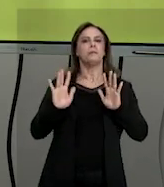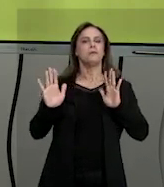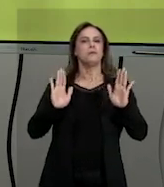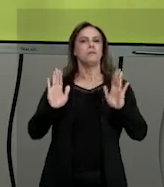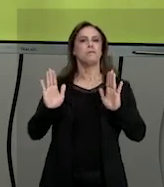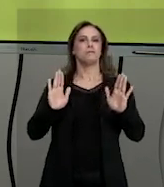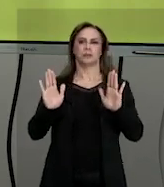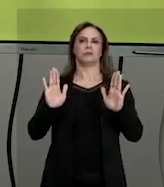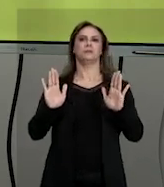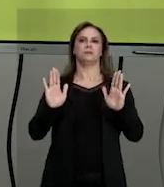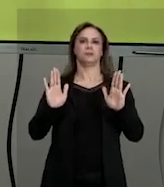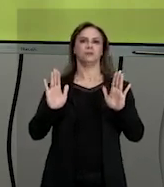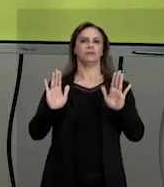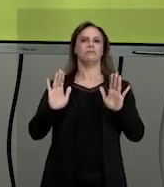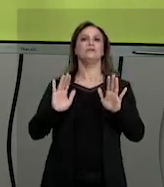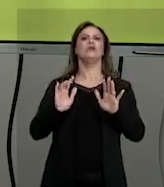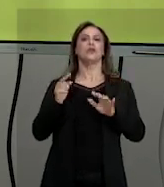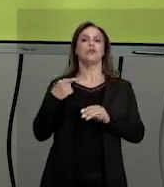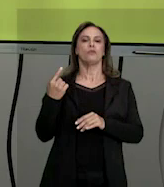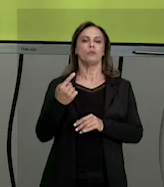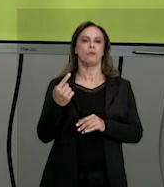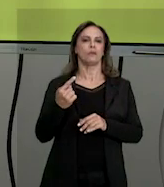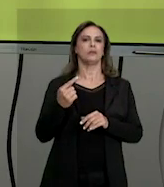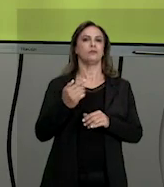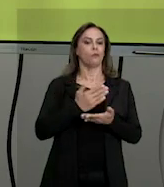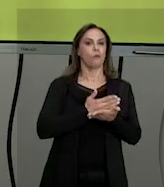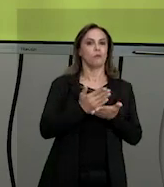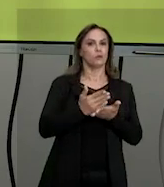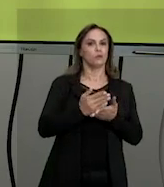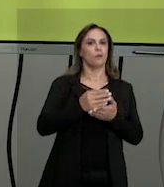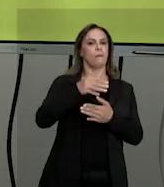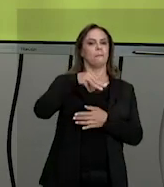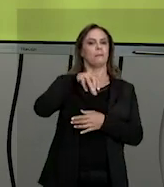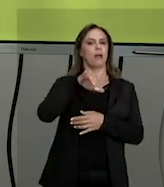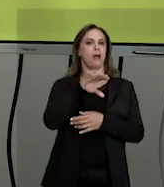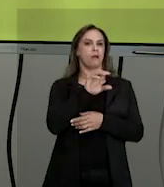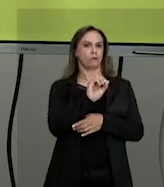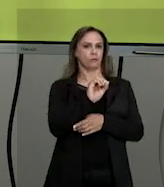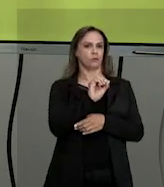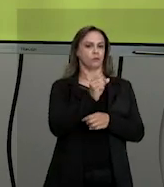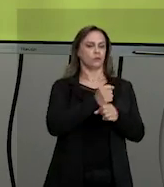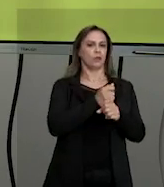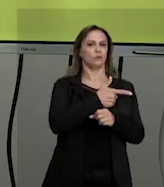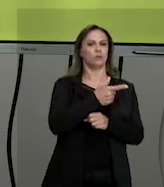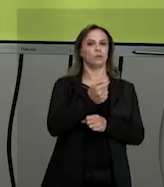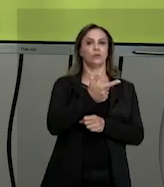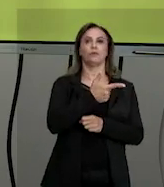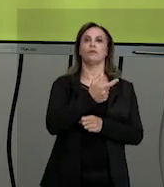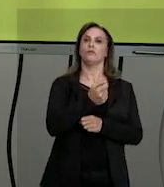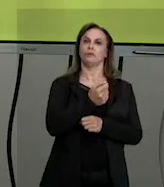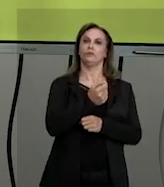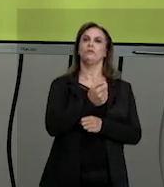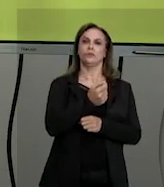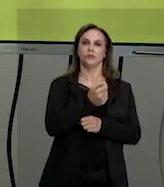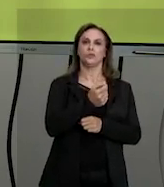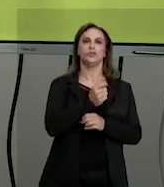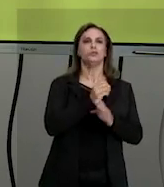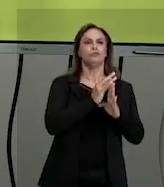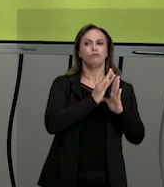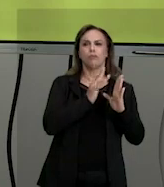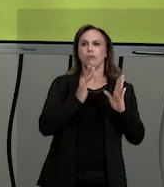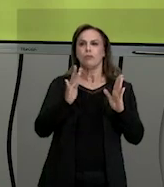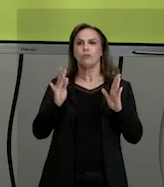aí de 2020, né? No Brasil, desde março de 2020. E, enfim, o tempo todo a gente